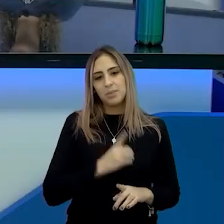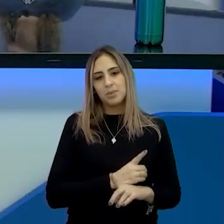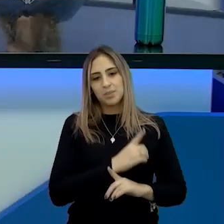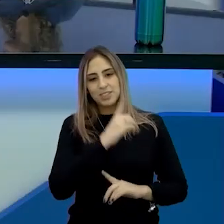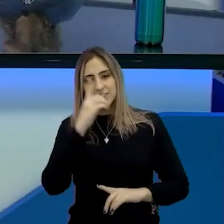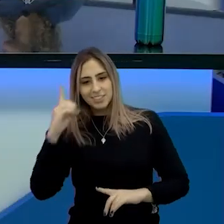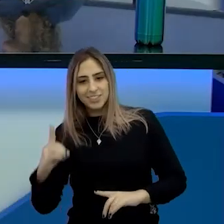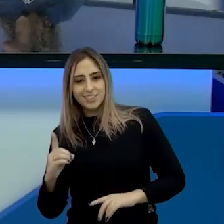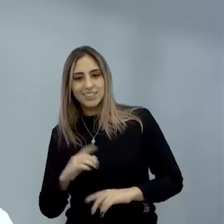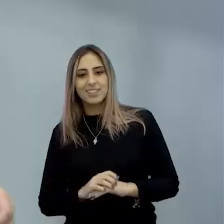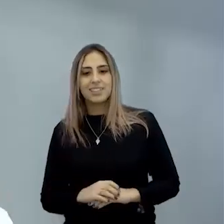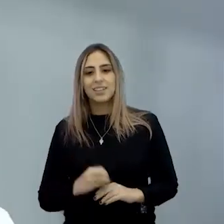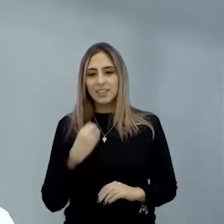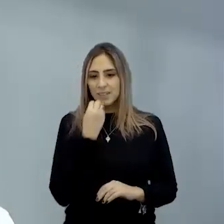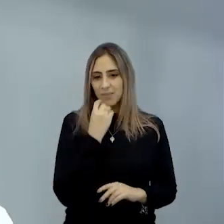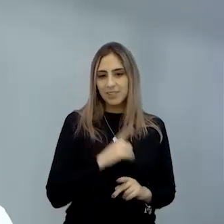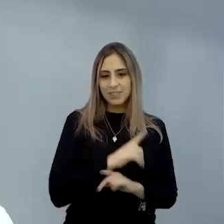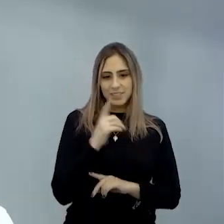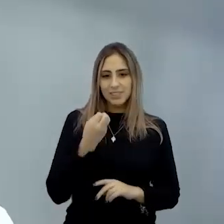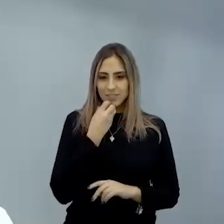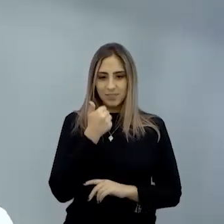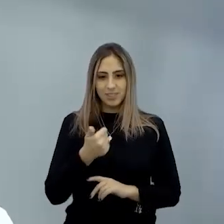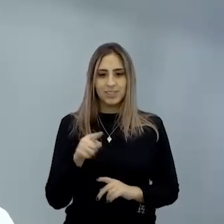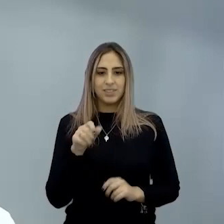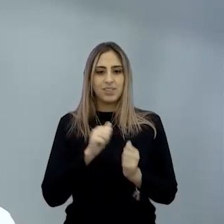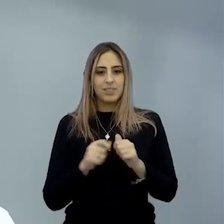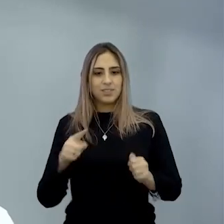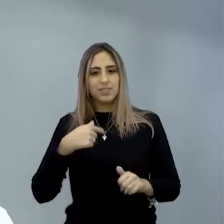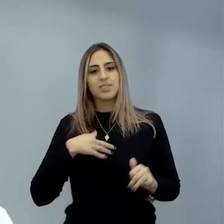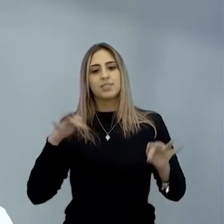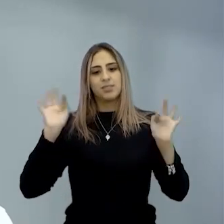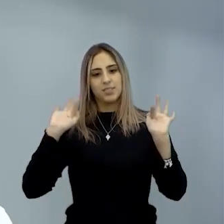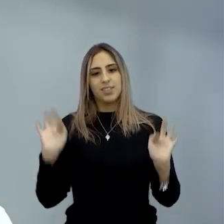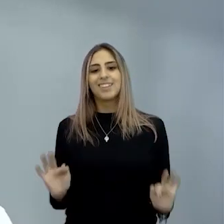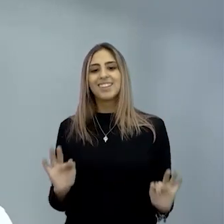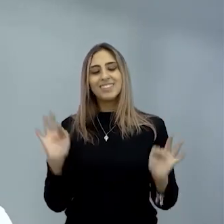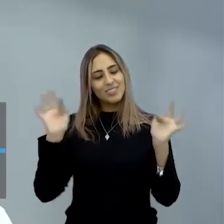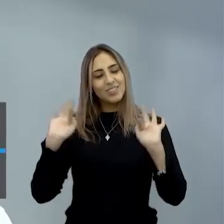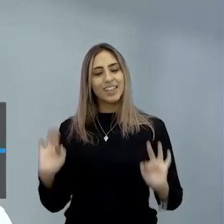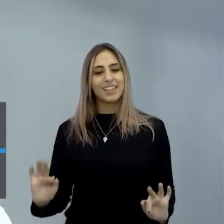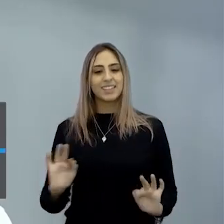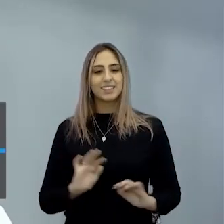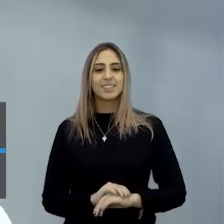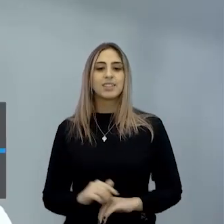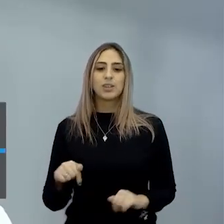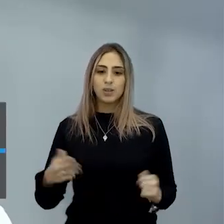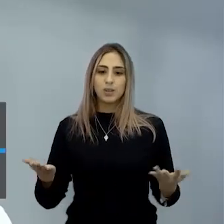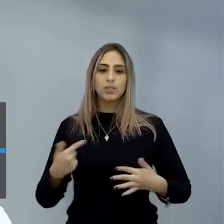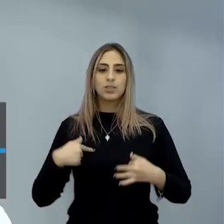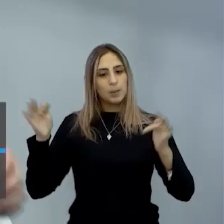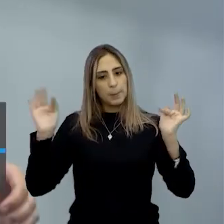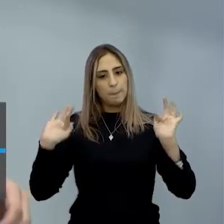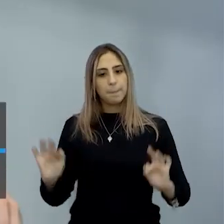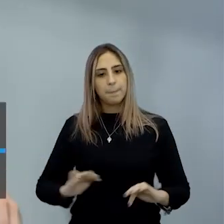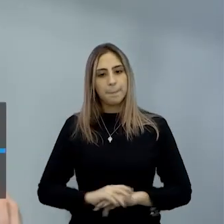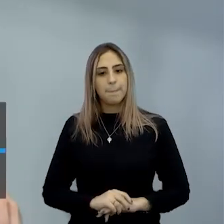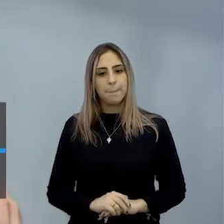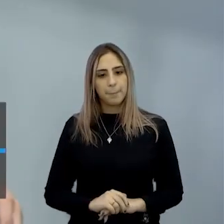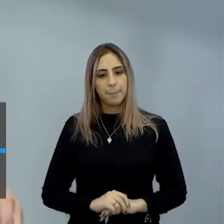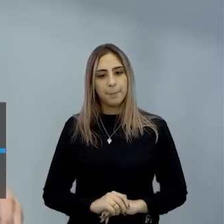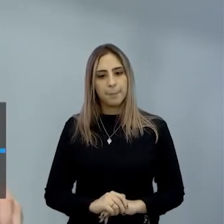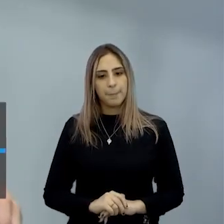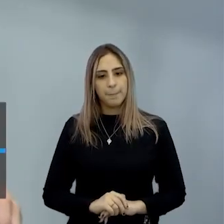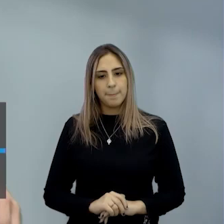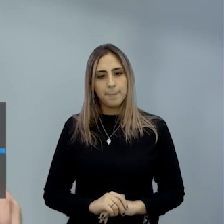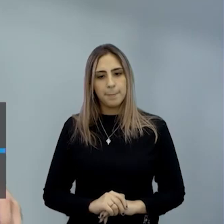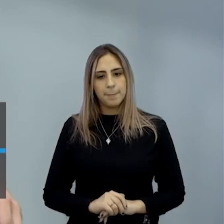Bernardo. Bom dia, tudo bem com vocês? Tô feliz, tô feliz. Feliz? Lógico que eu tô feliz. O cara que veio me microfonar numa